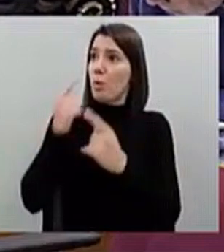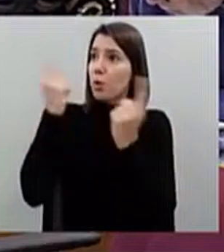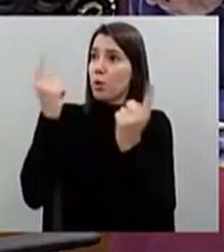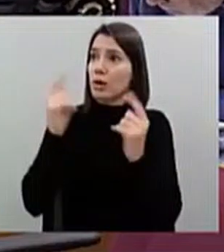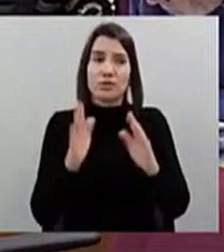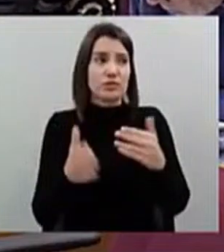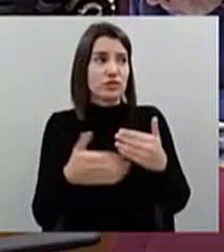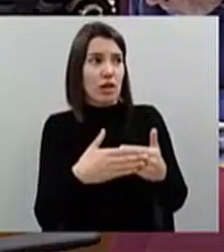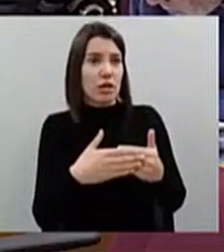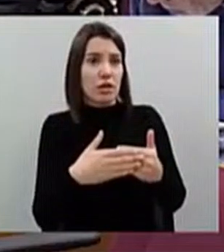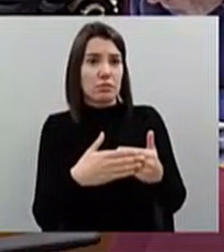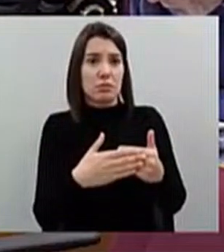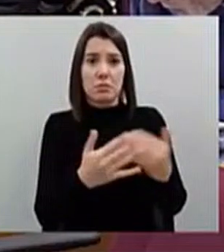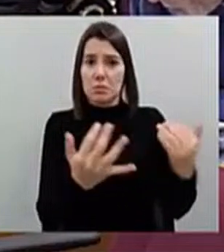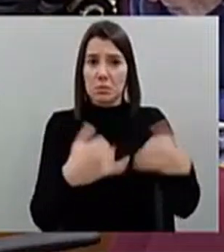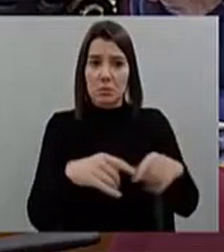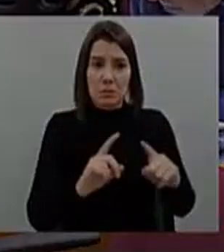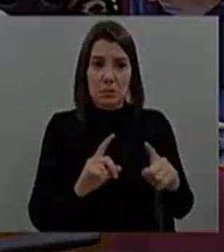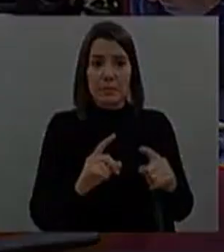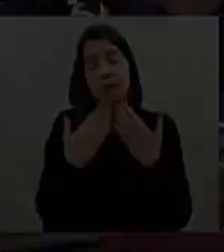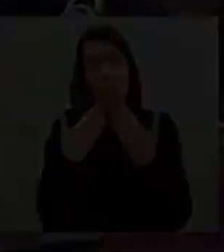público. Muito obrigado.